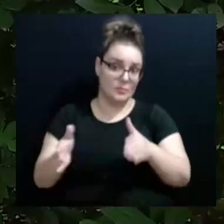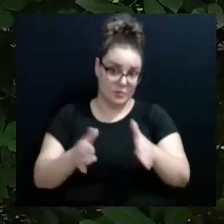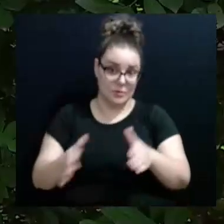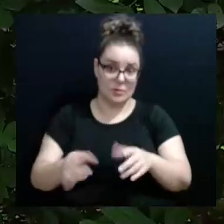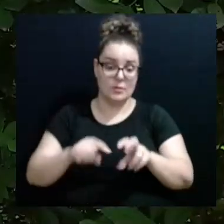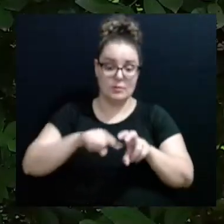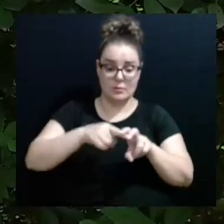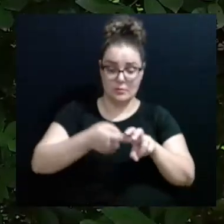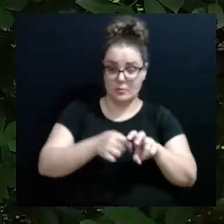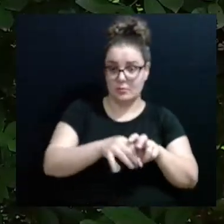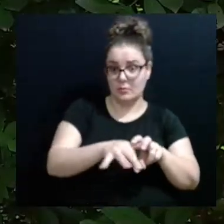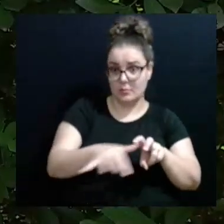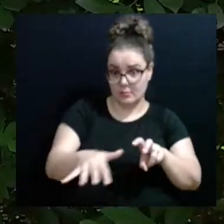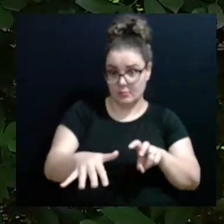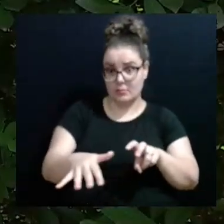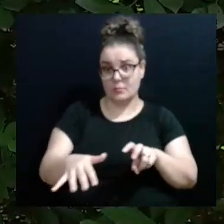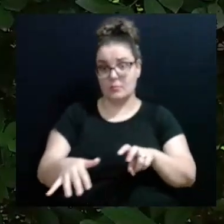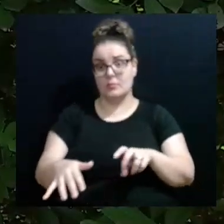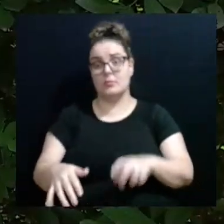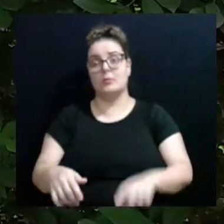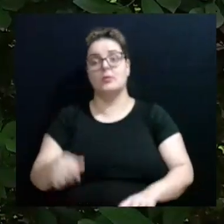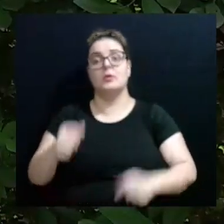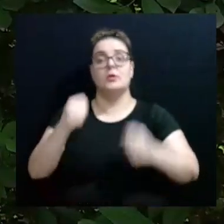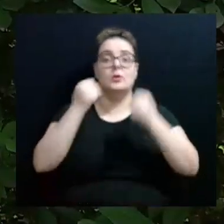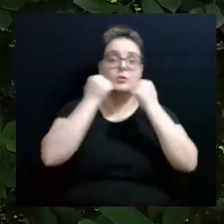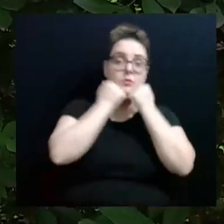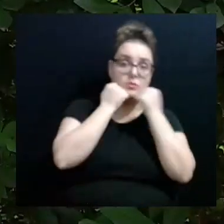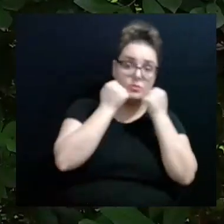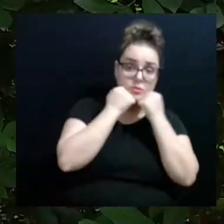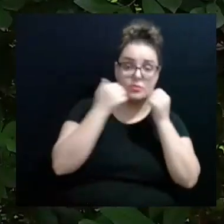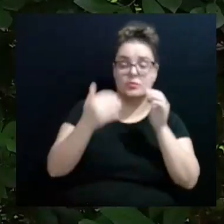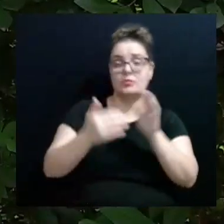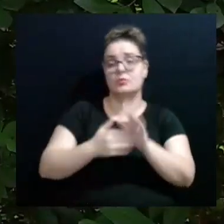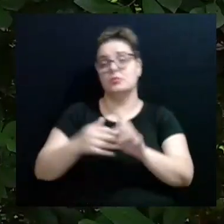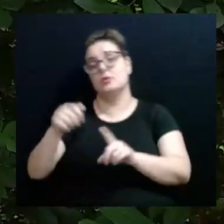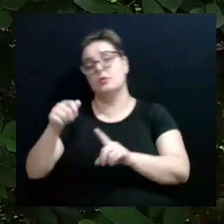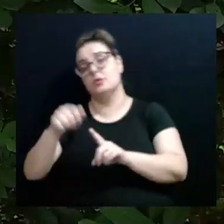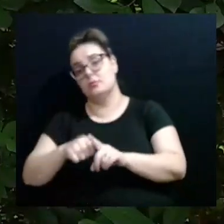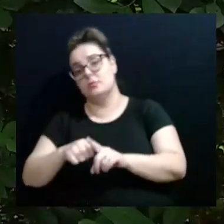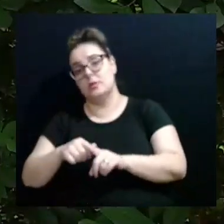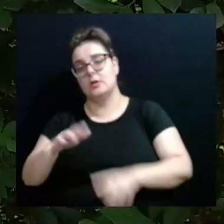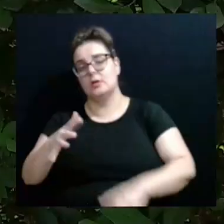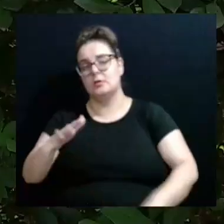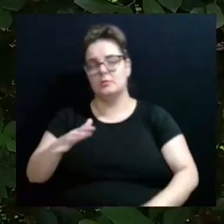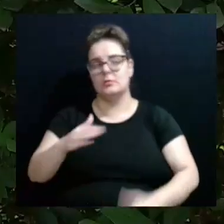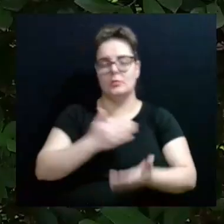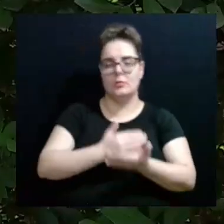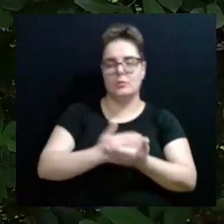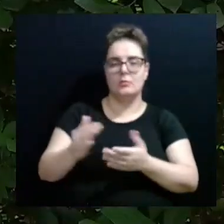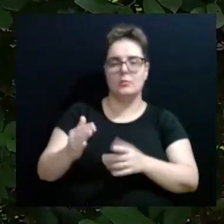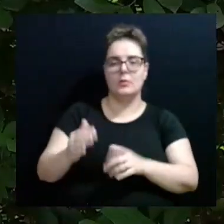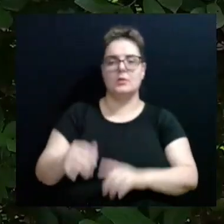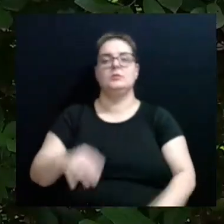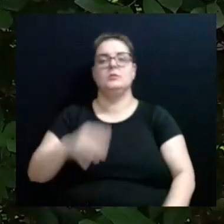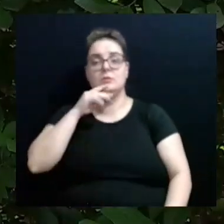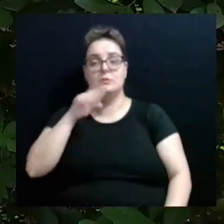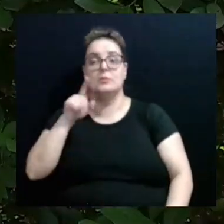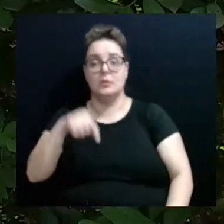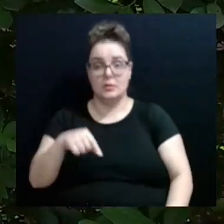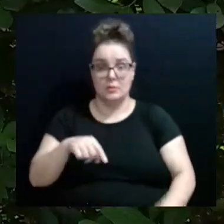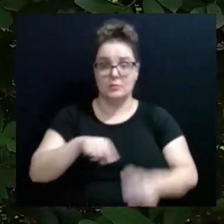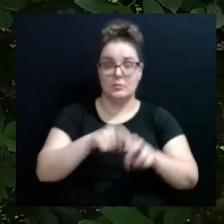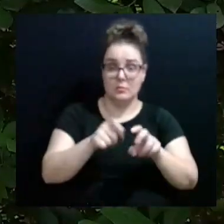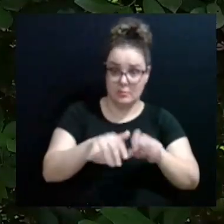Estamos agora de julho até começo de março é a época de reprodução, né, dos saruês, onde acontecem mais